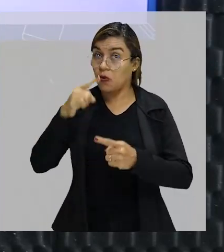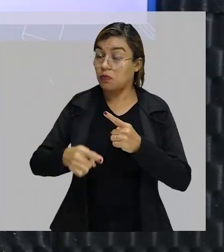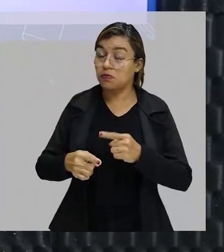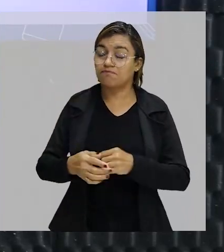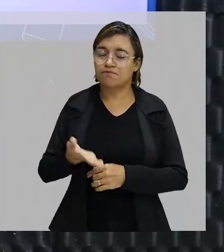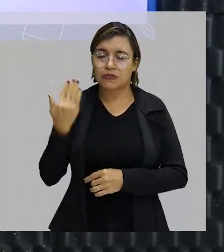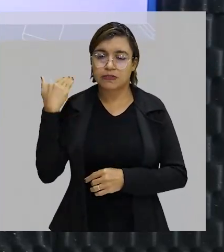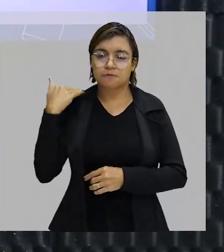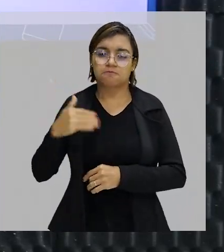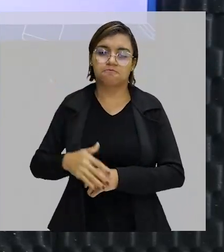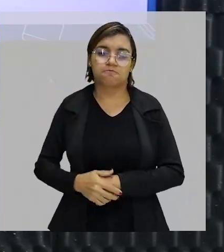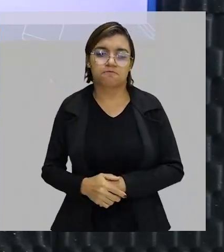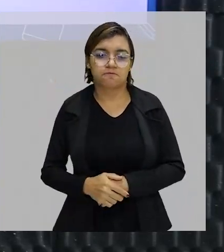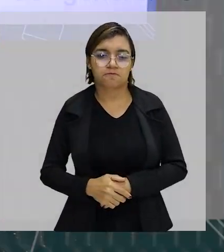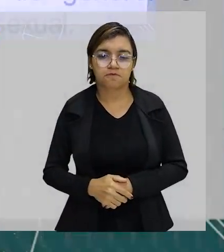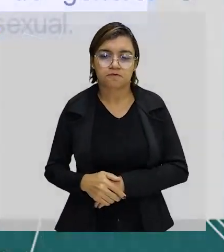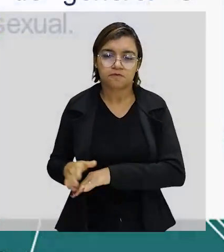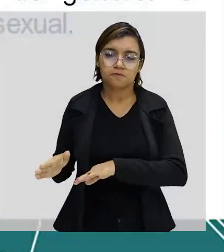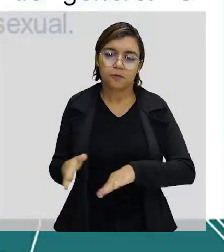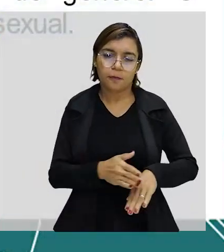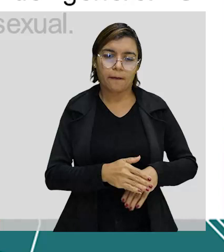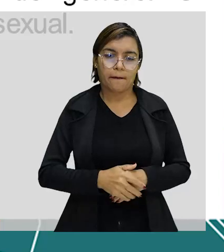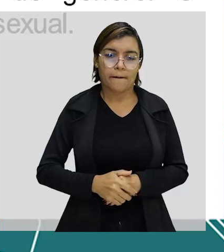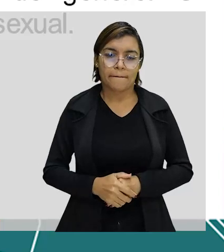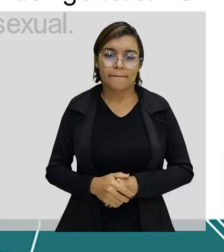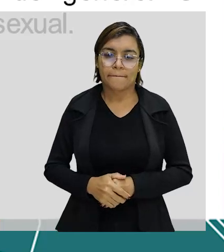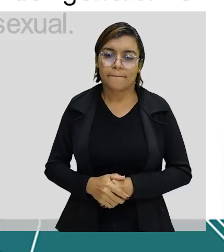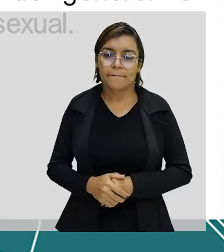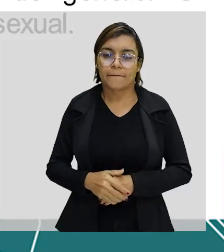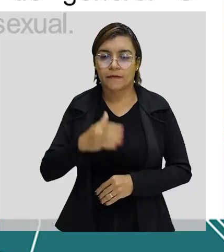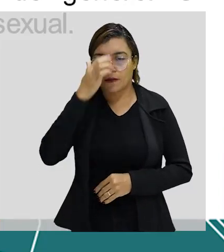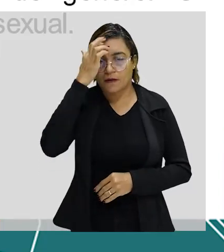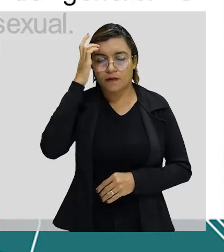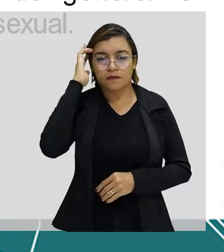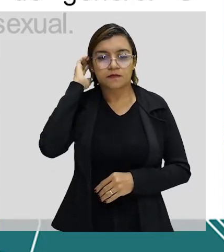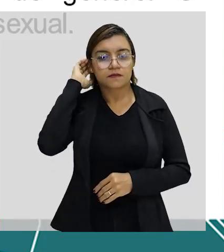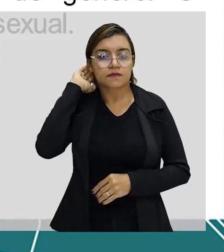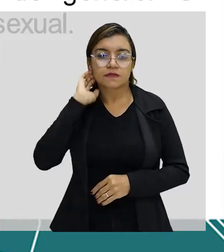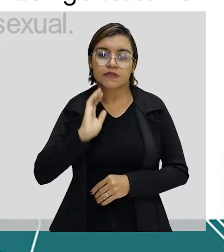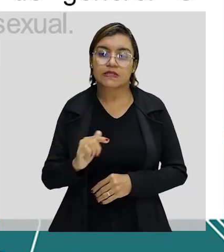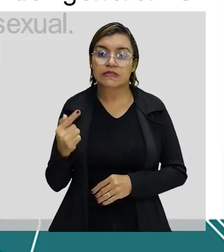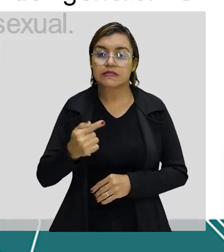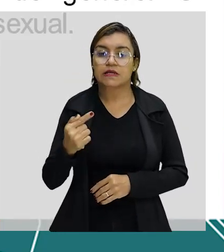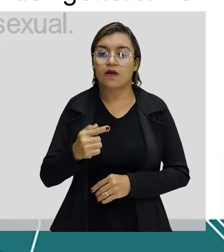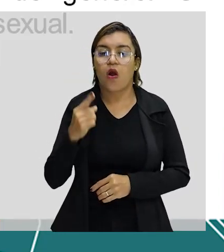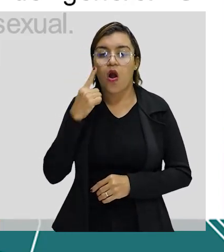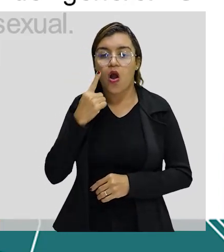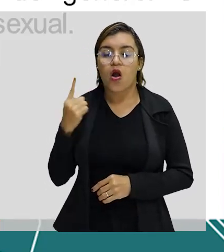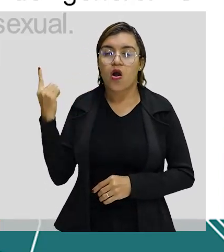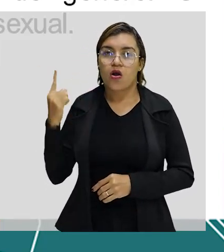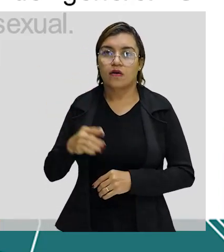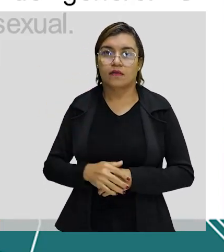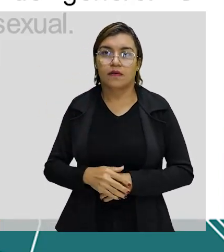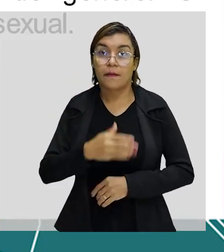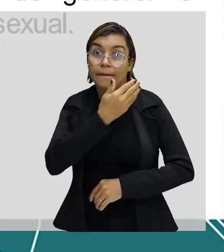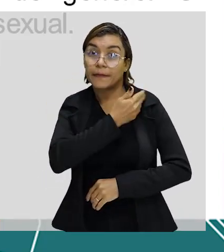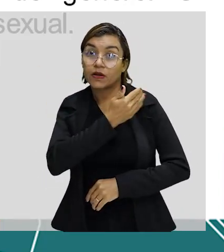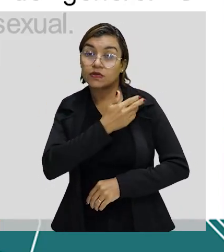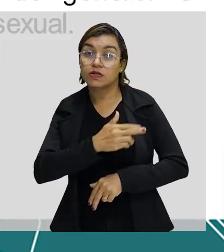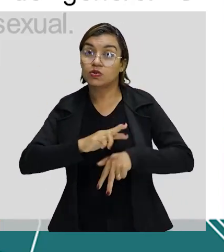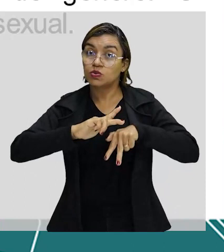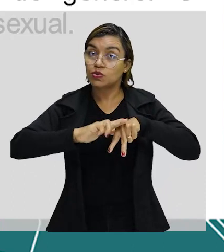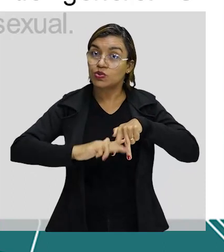adiante. E aí, o último aqui, o sétimo tópico, é o preconceito sexual e de